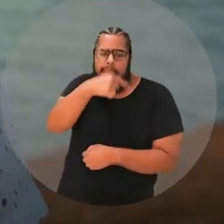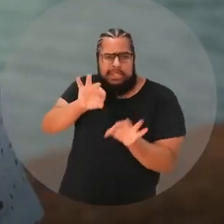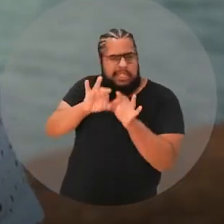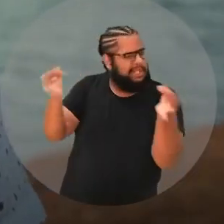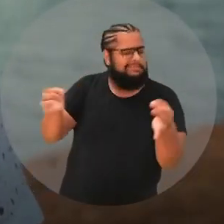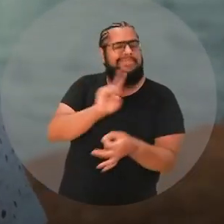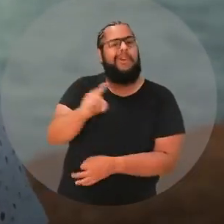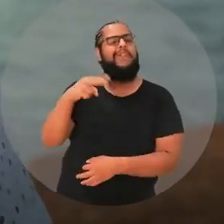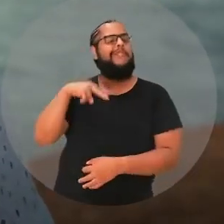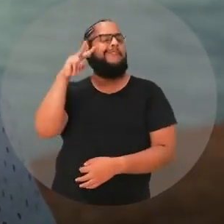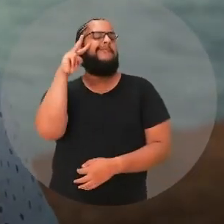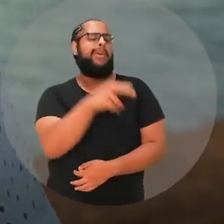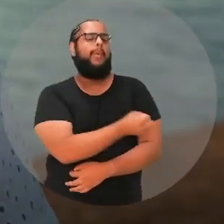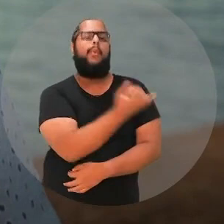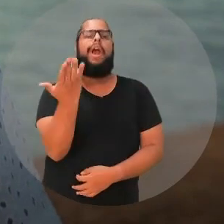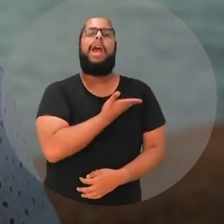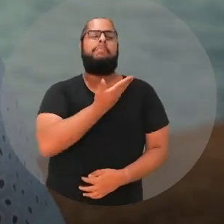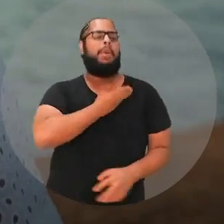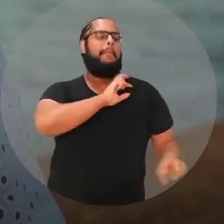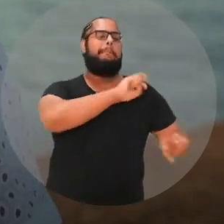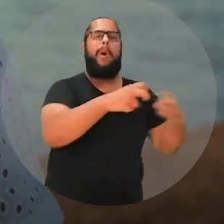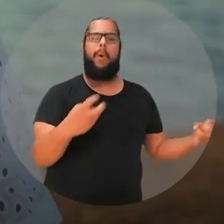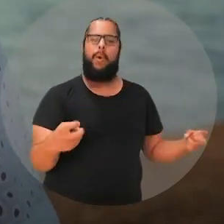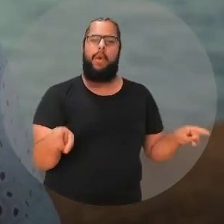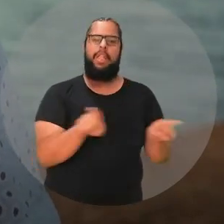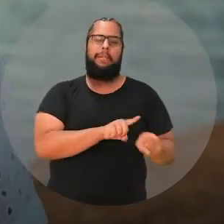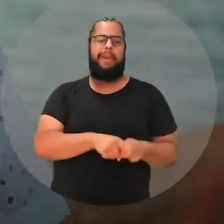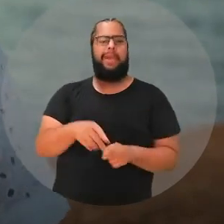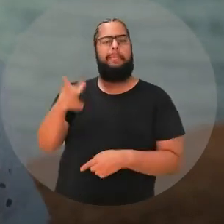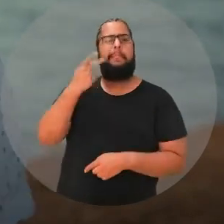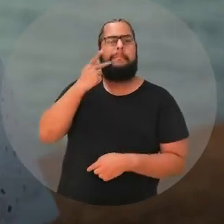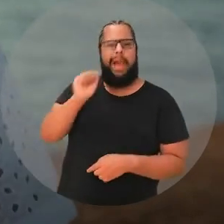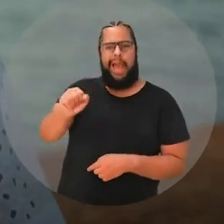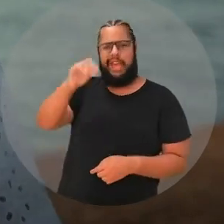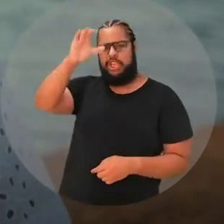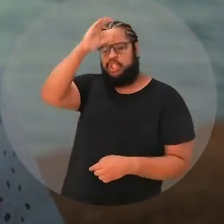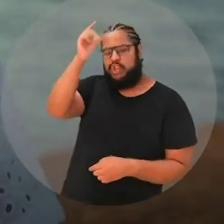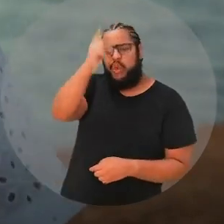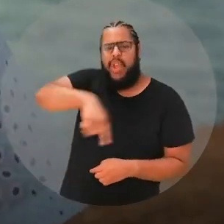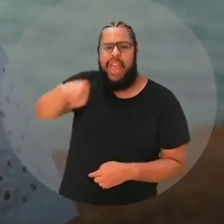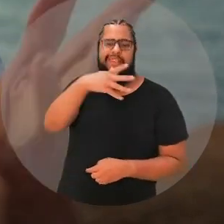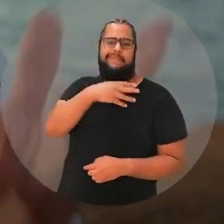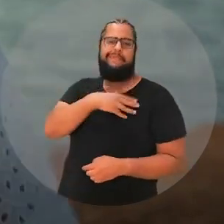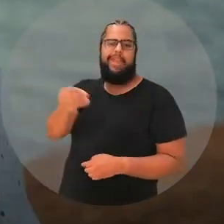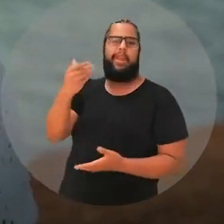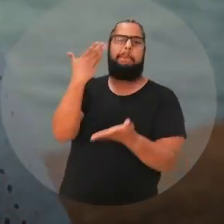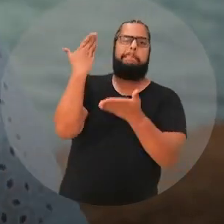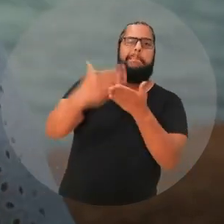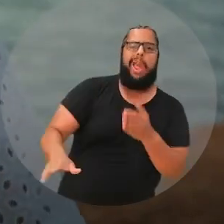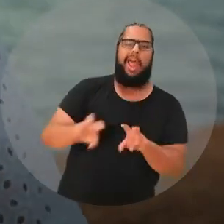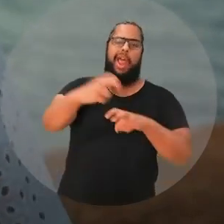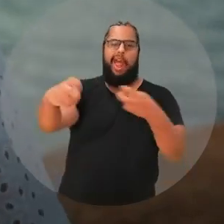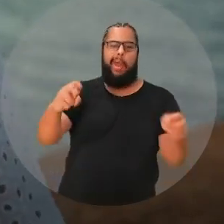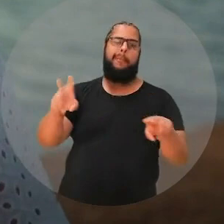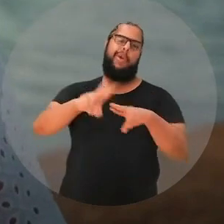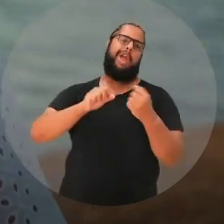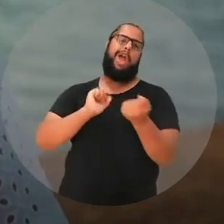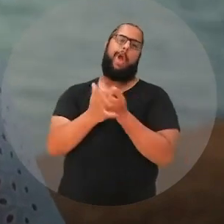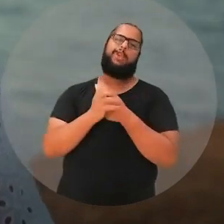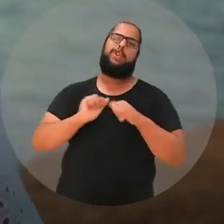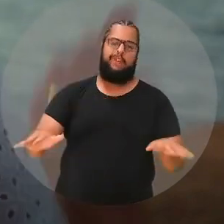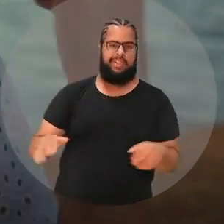vi amigos morrerem de Covid. Eu vi pais, tios que perderam seus filhos para